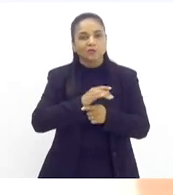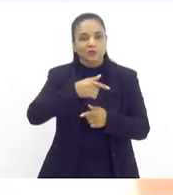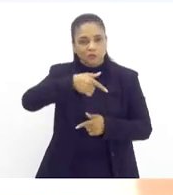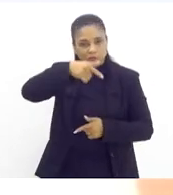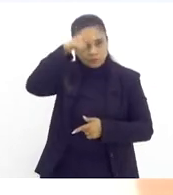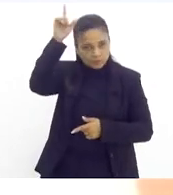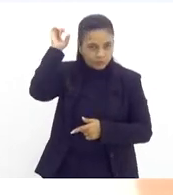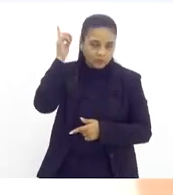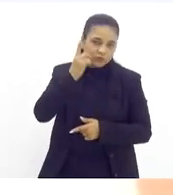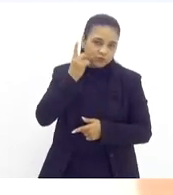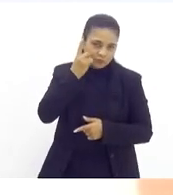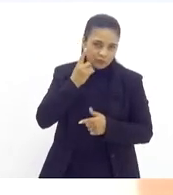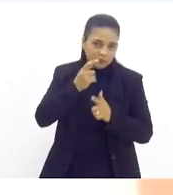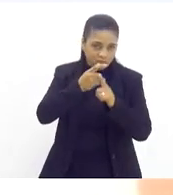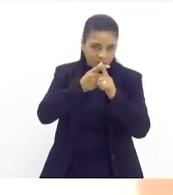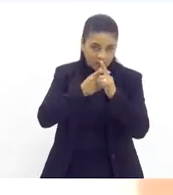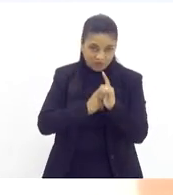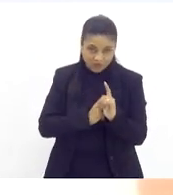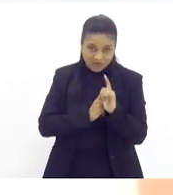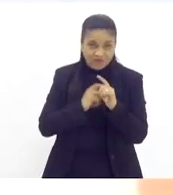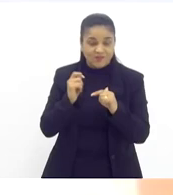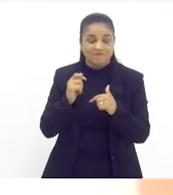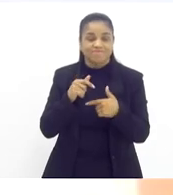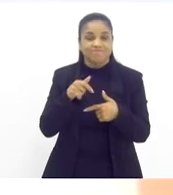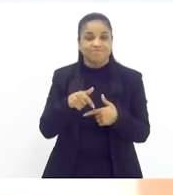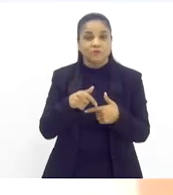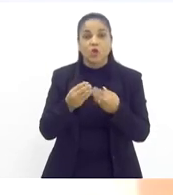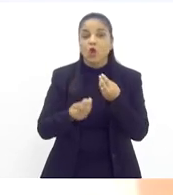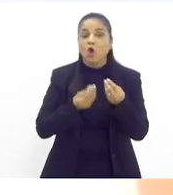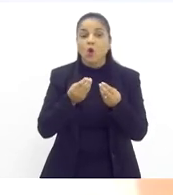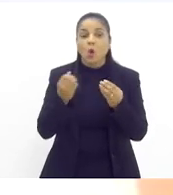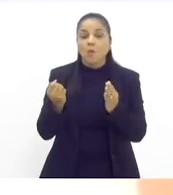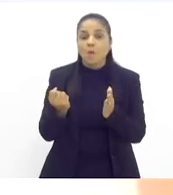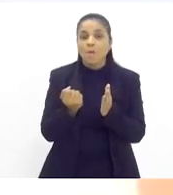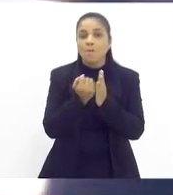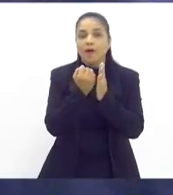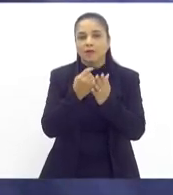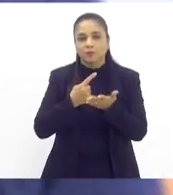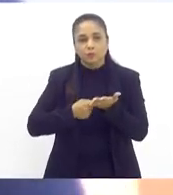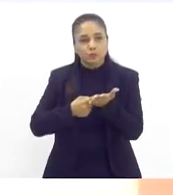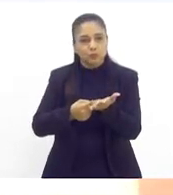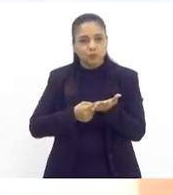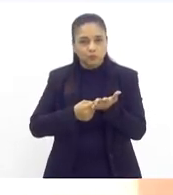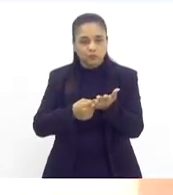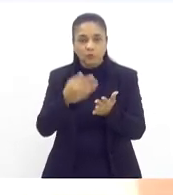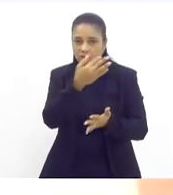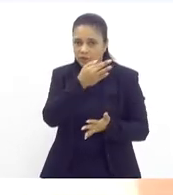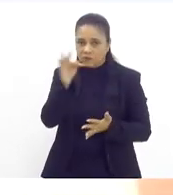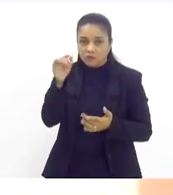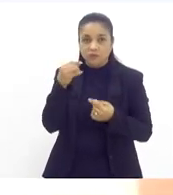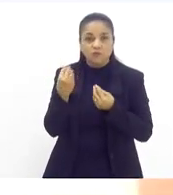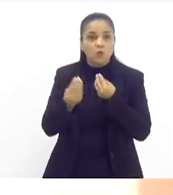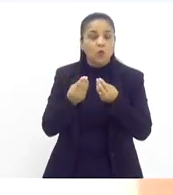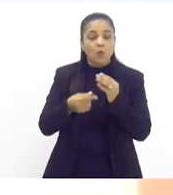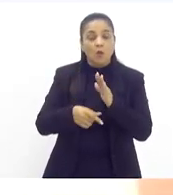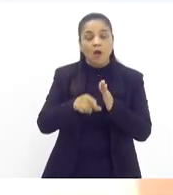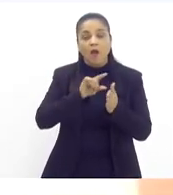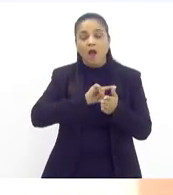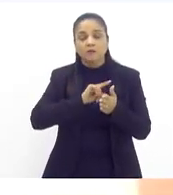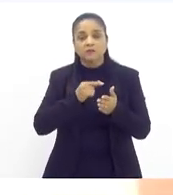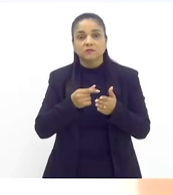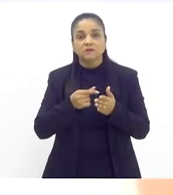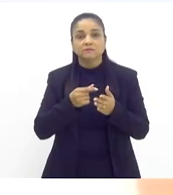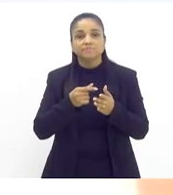dívida, porque não se pode tratar do Pacto Federativo nem do problema tributário sem se tratar do problema da dívida,